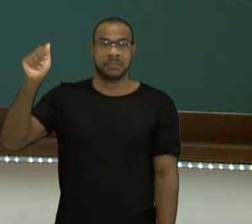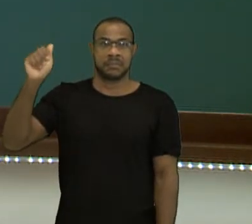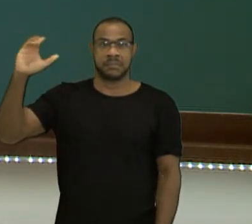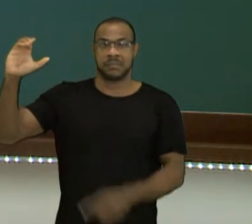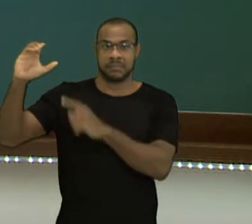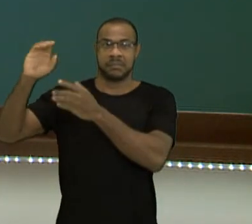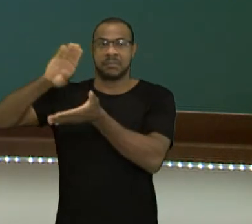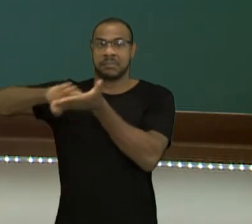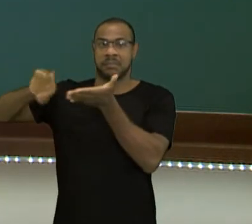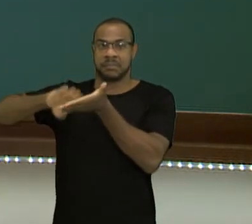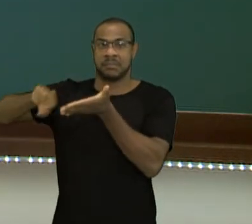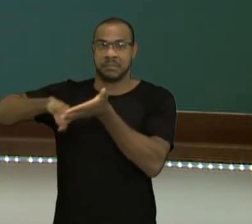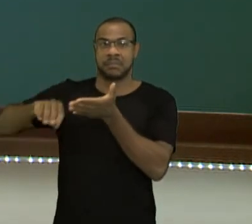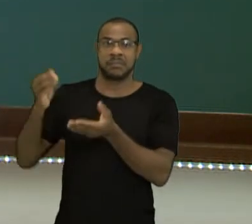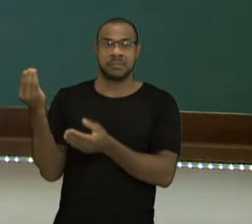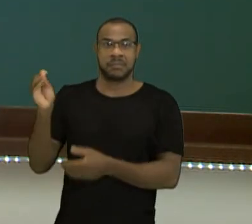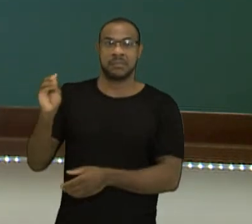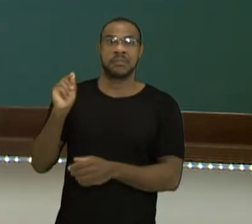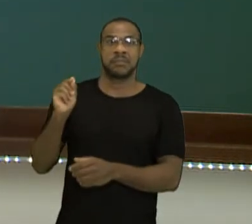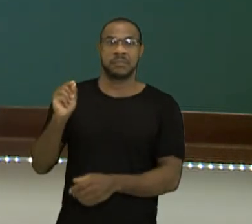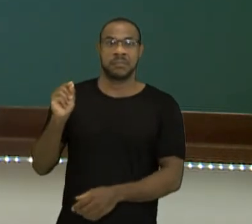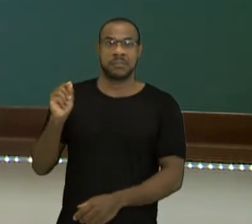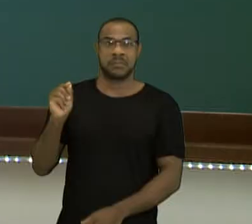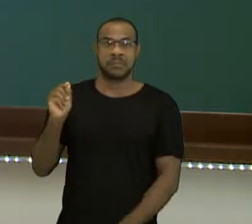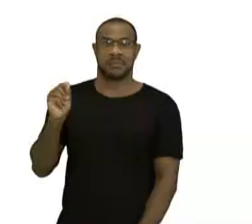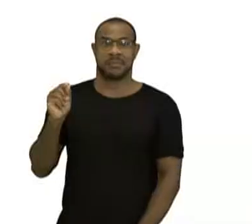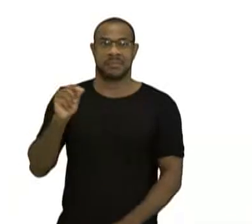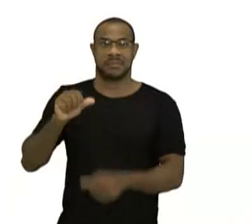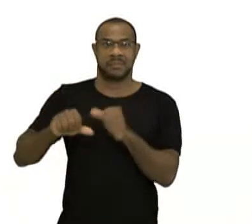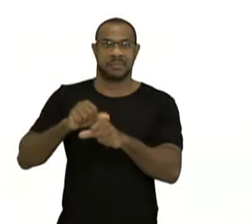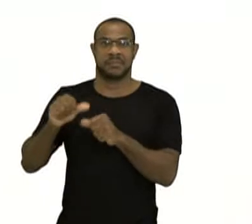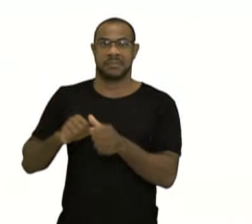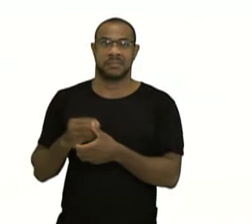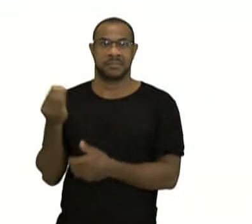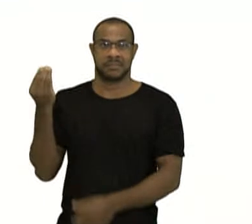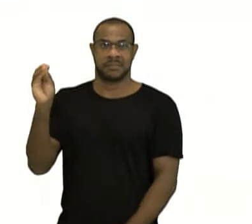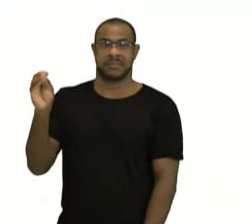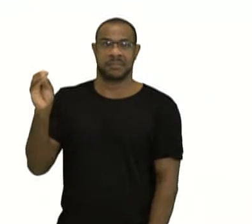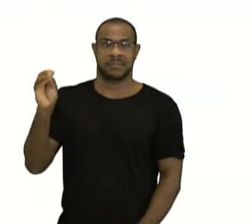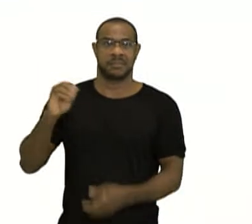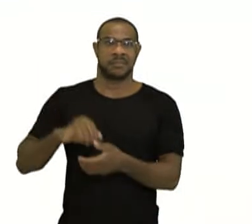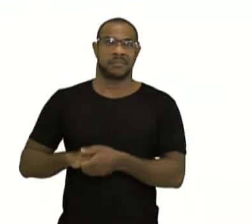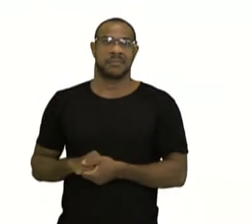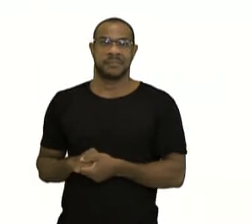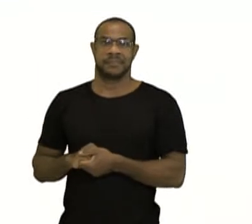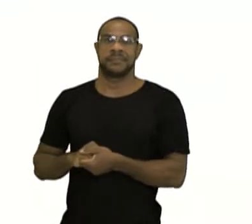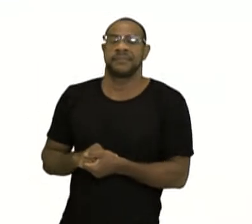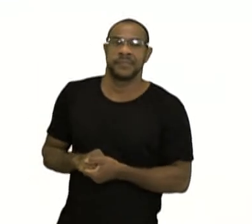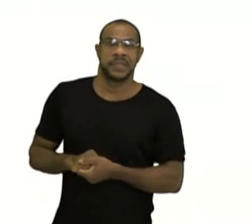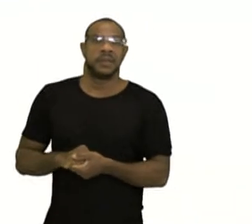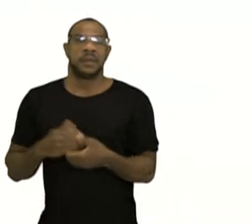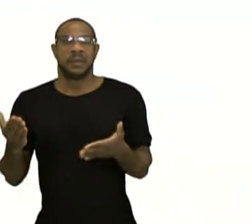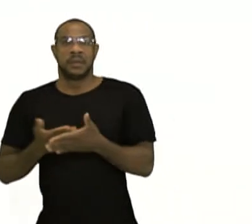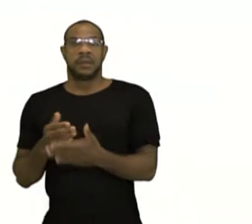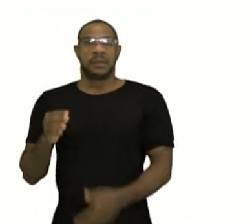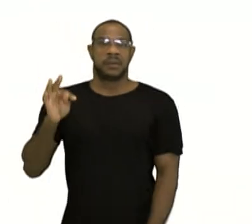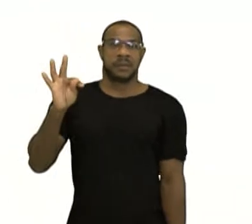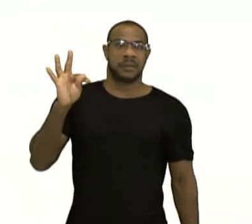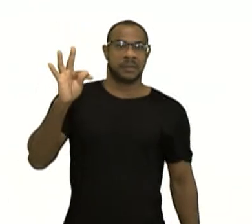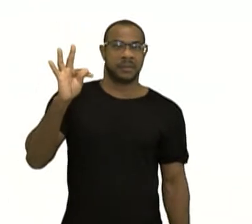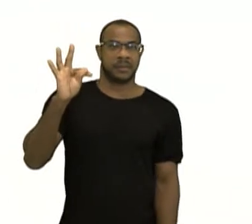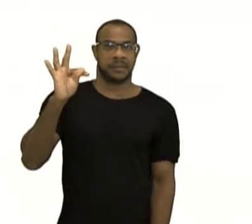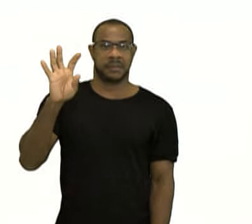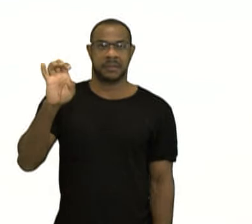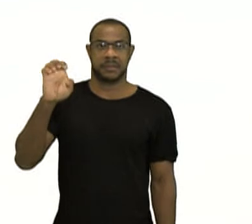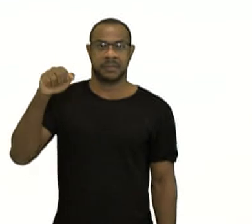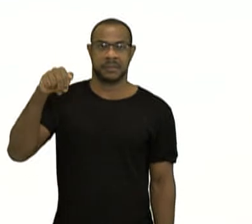fazer. Aqui nós temos também o verbo tener, que é irregular, que é ter. O que ocorre? O